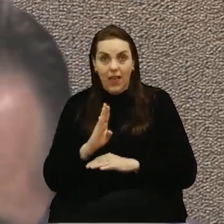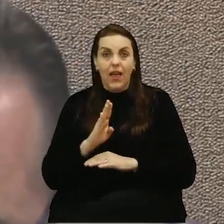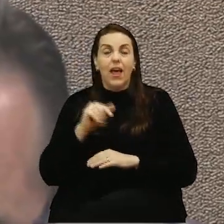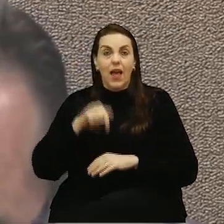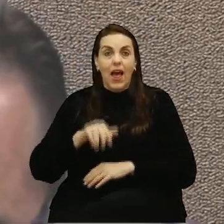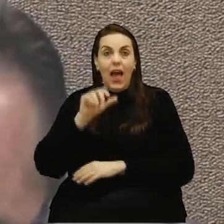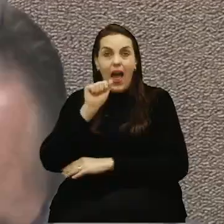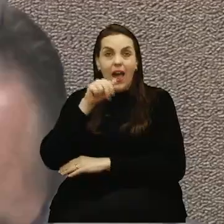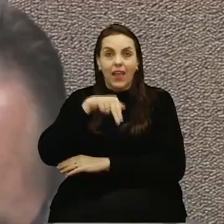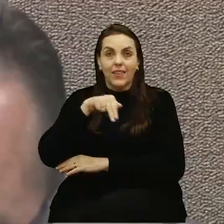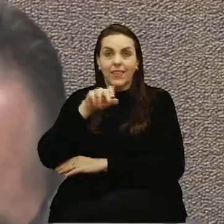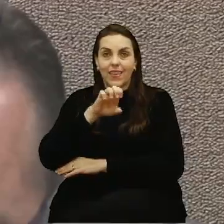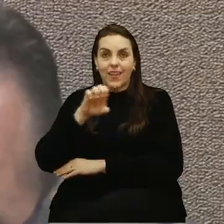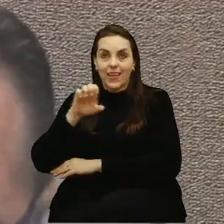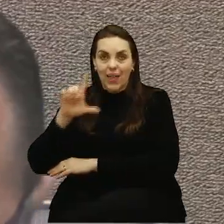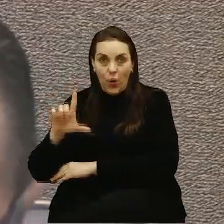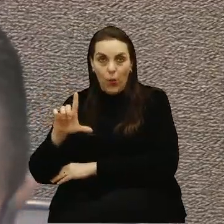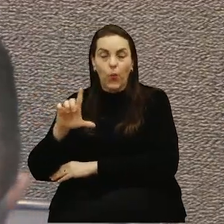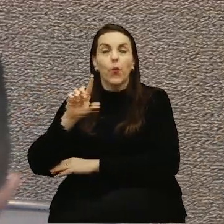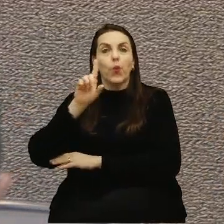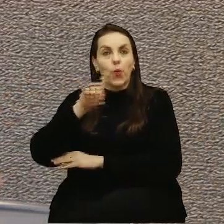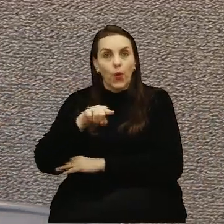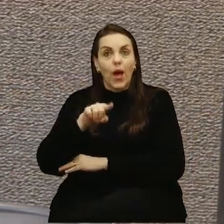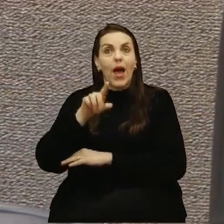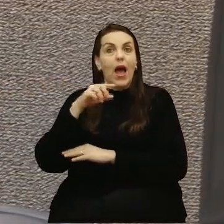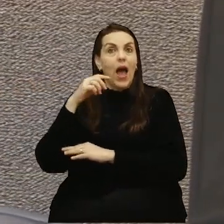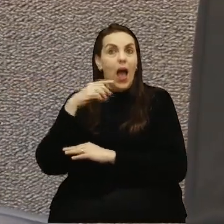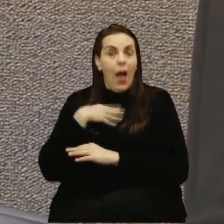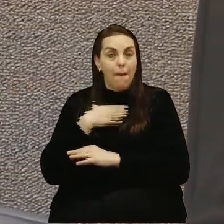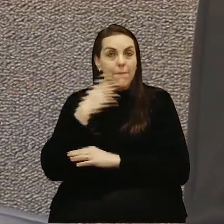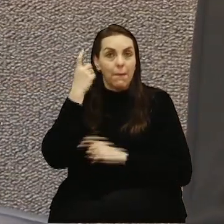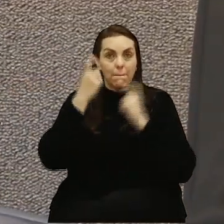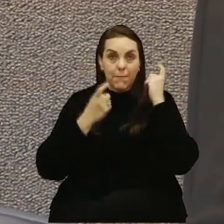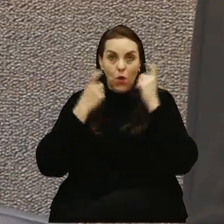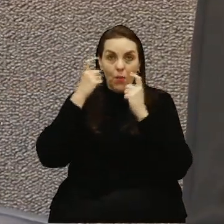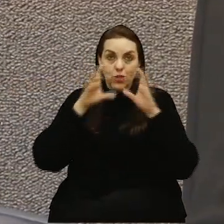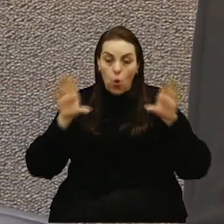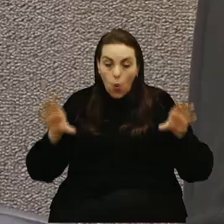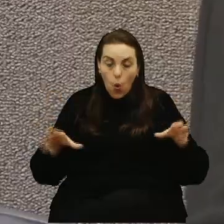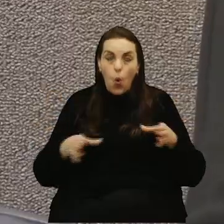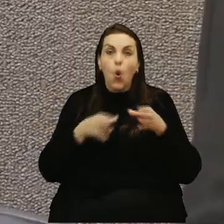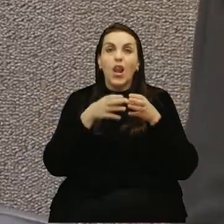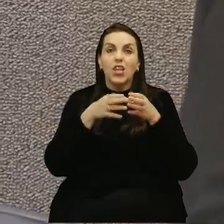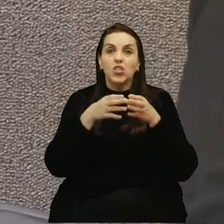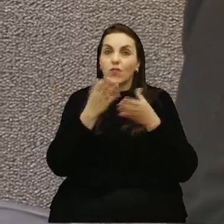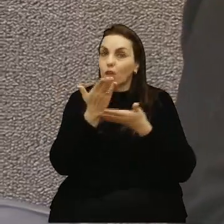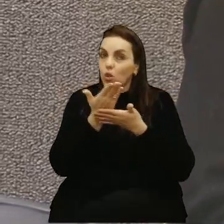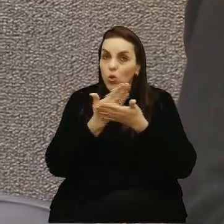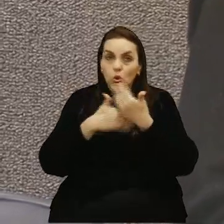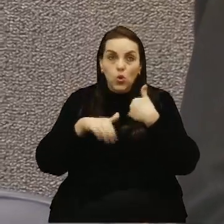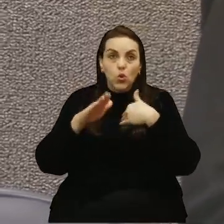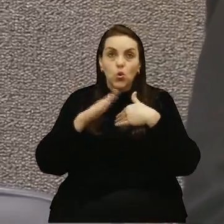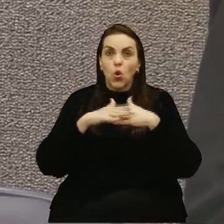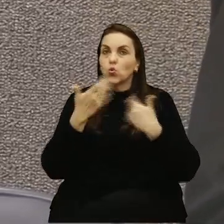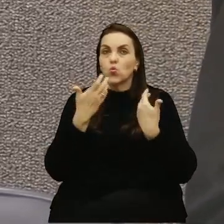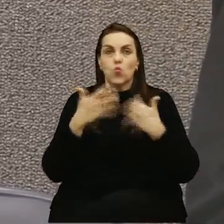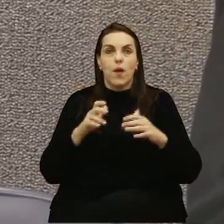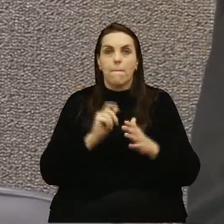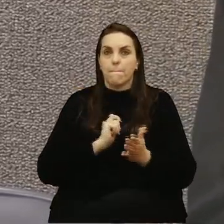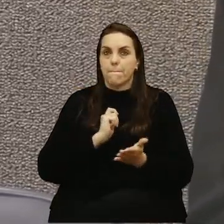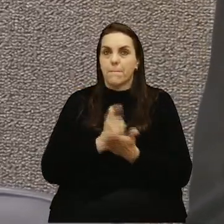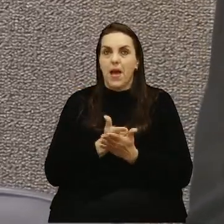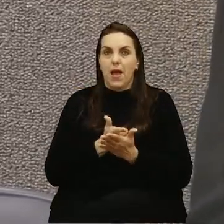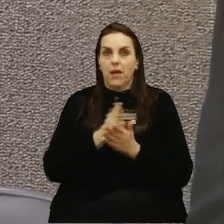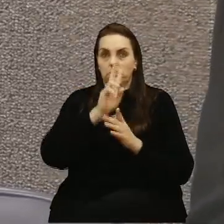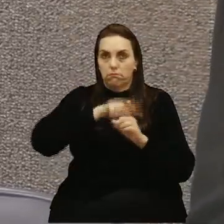preocupação é com o coletivo. É de Chico a Francisco. Todos nós não queremos pagar. Então, a minha preocupação é o coletivo. E a